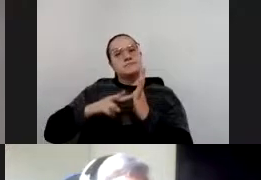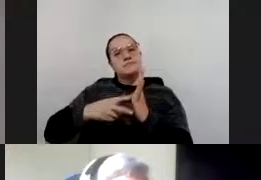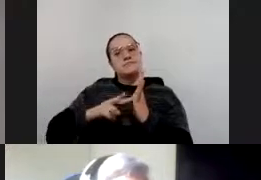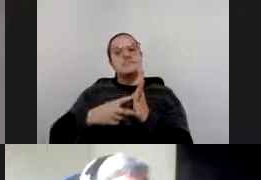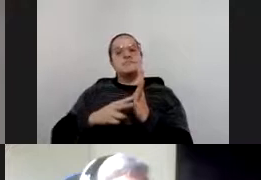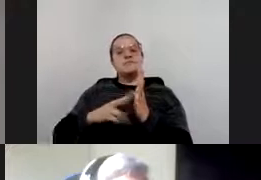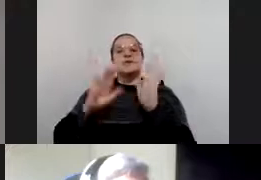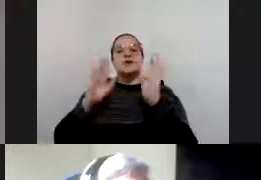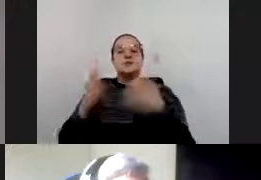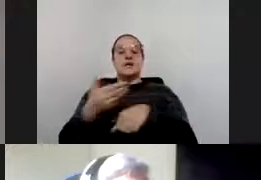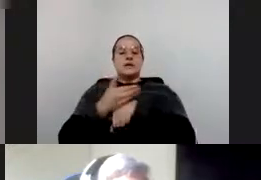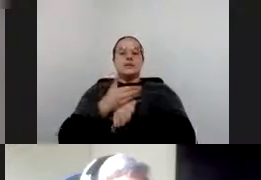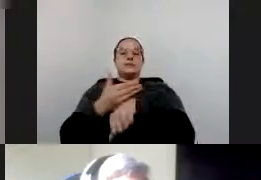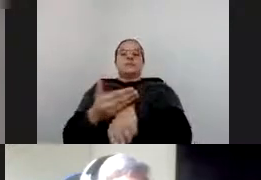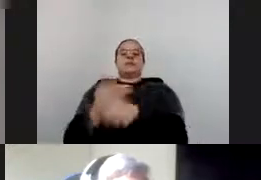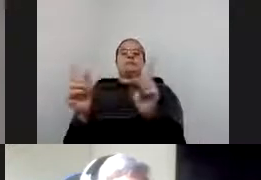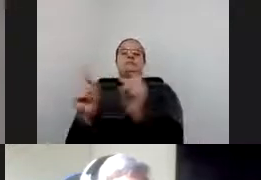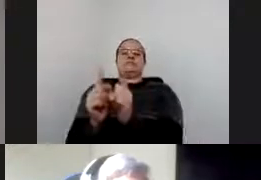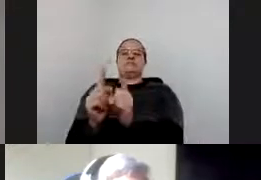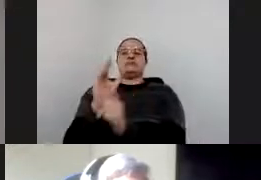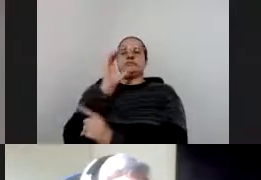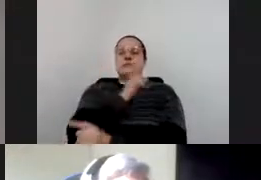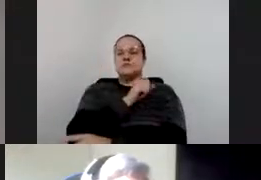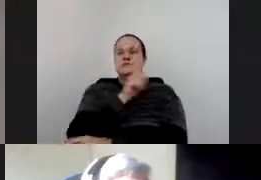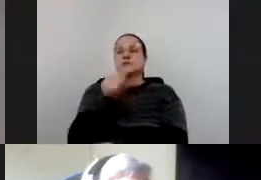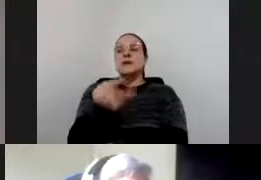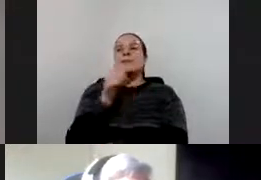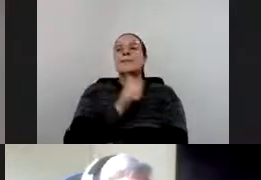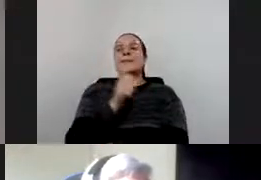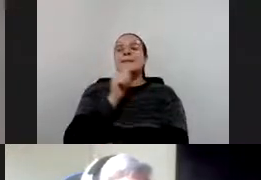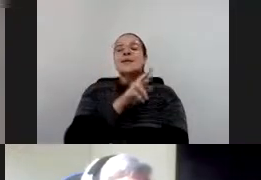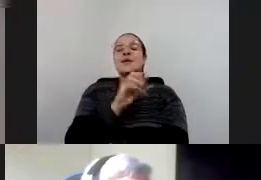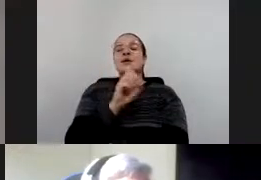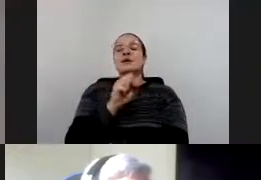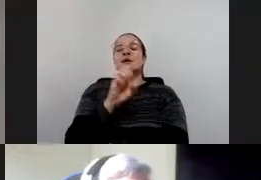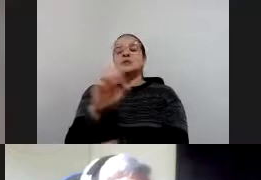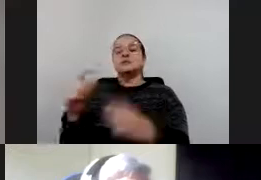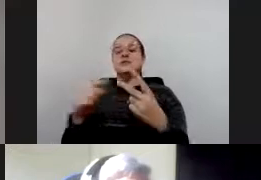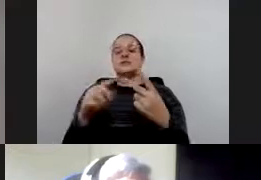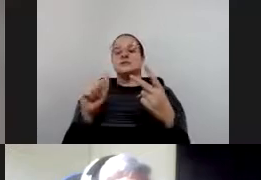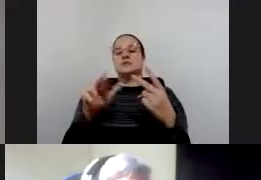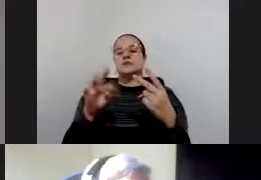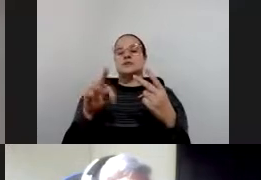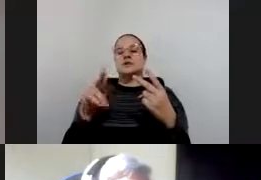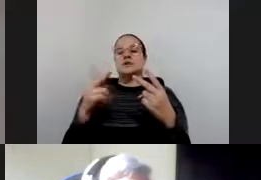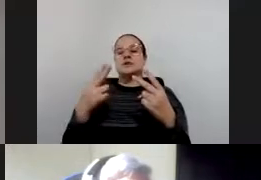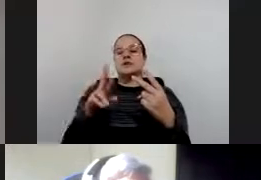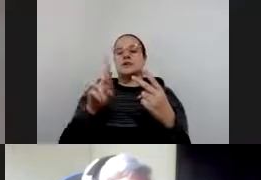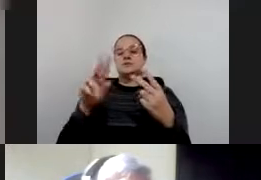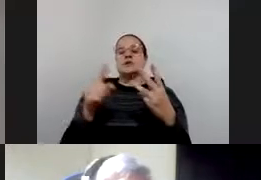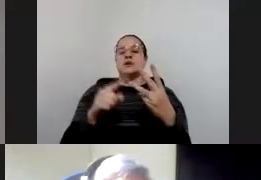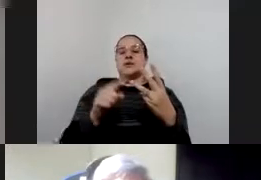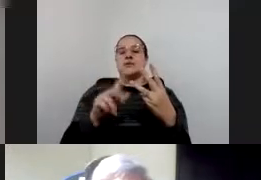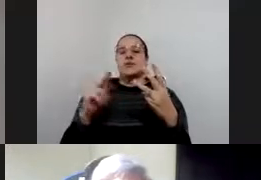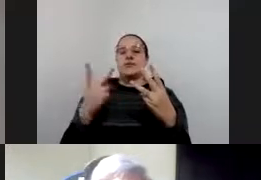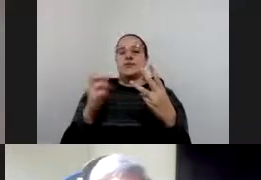com o horário bem apertadinho, já passar para a Rose e para o Arthur, e aí em seguida para você, Henri. E aí depois